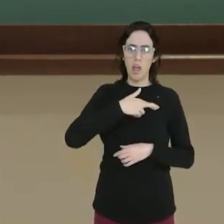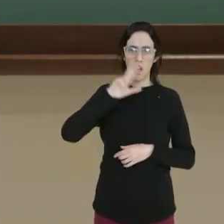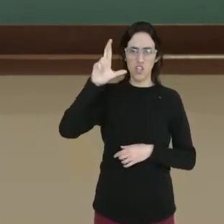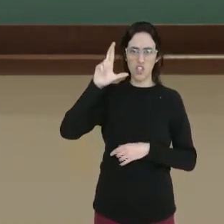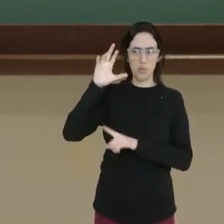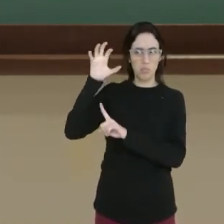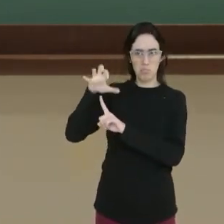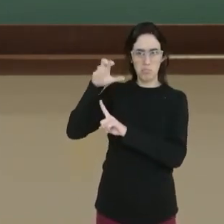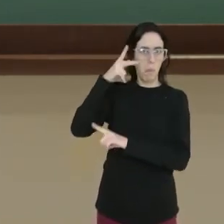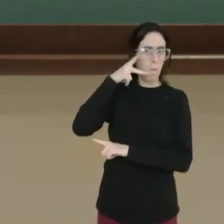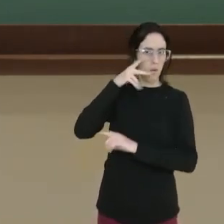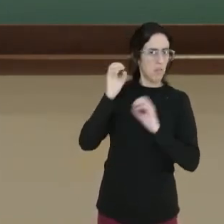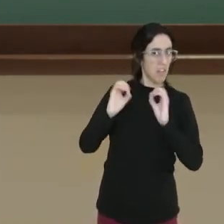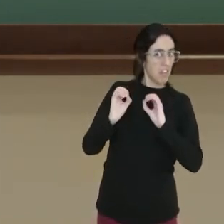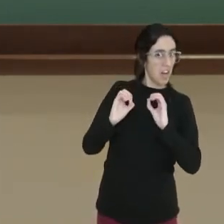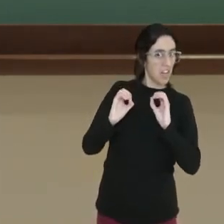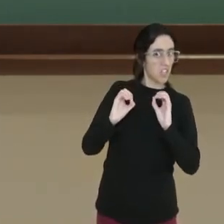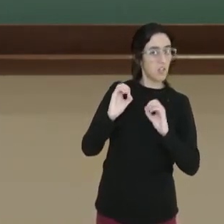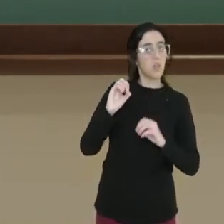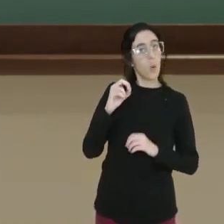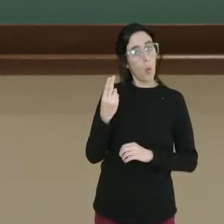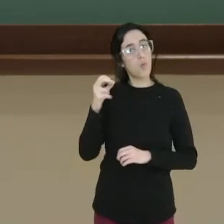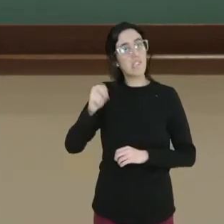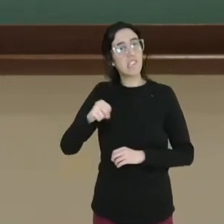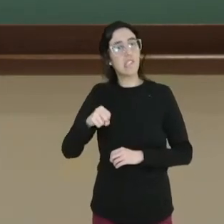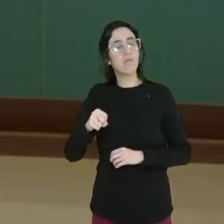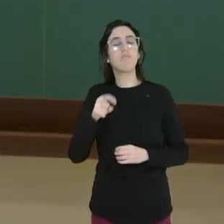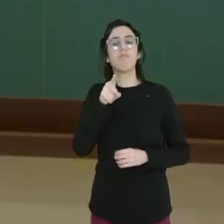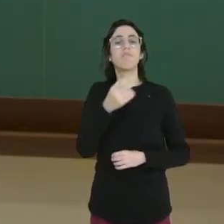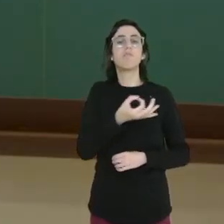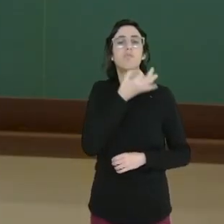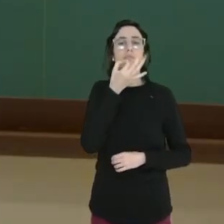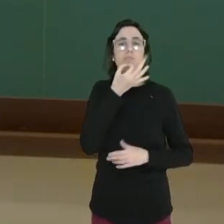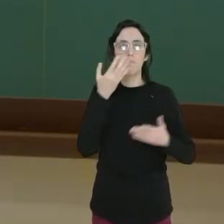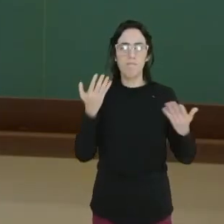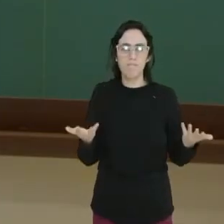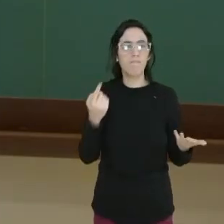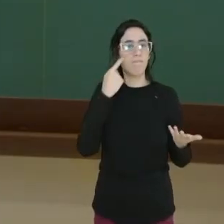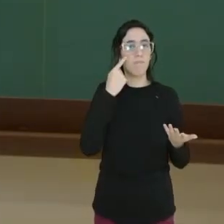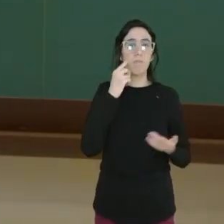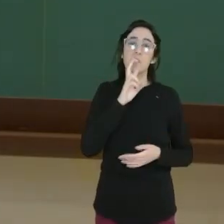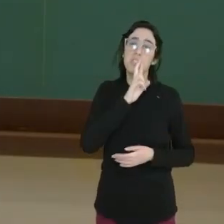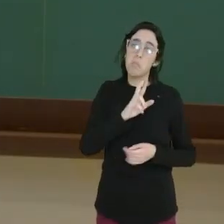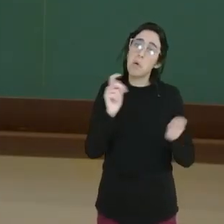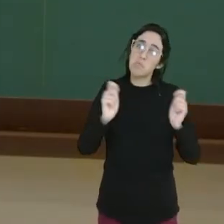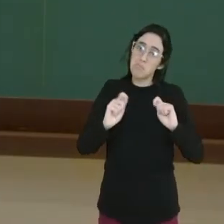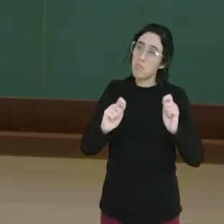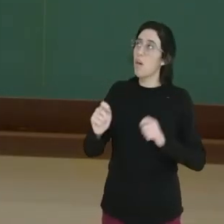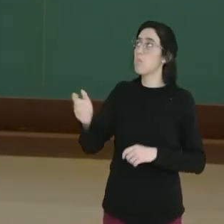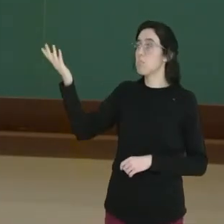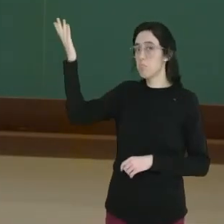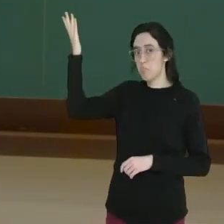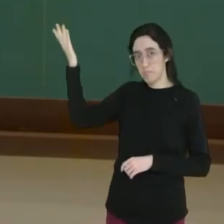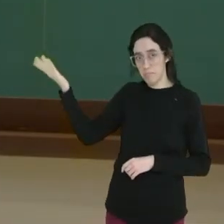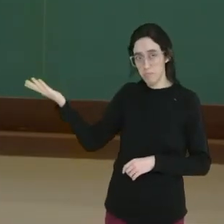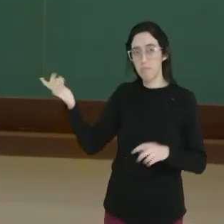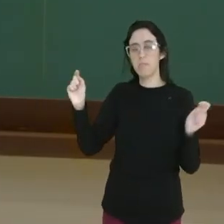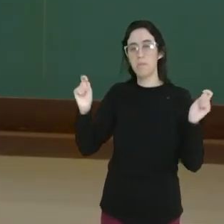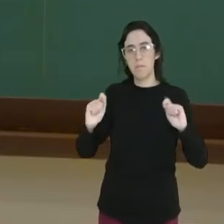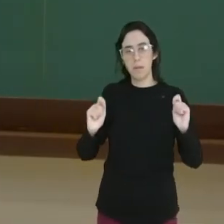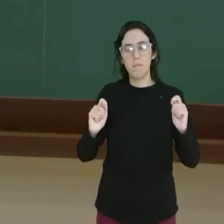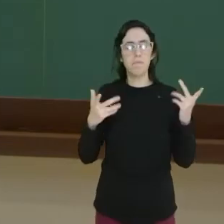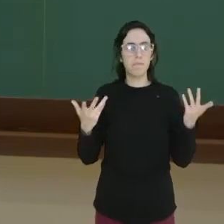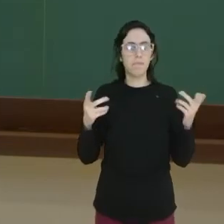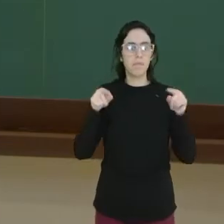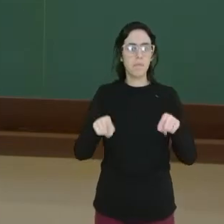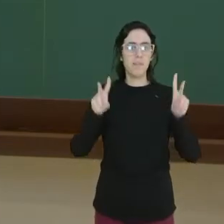sobre a política? O que vocês pensam sobre isso? Vamos aqui para a nossa sugestão de reflexão. Então, a partir desse tema,